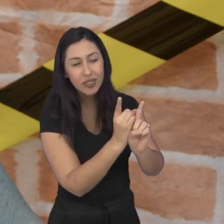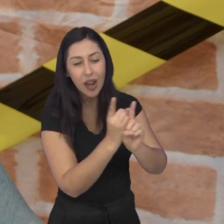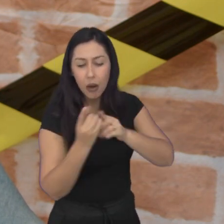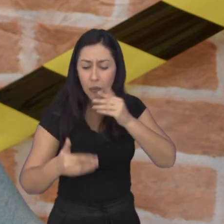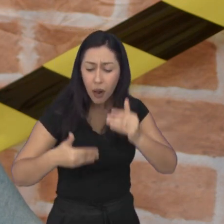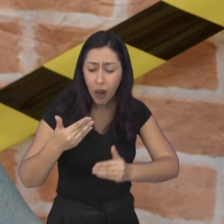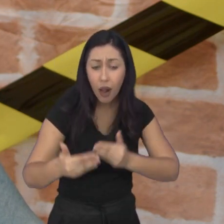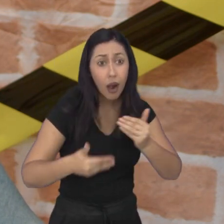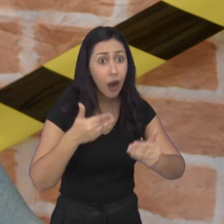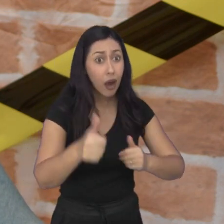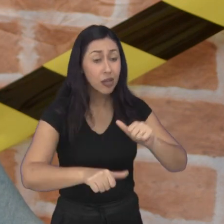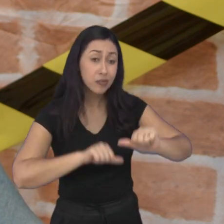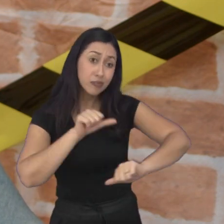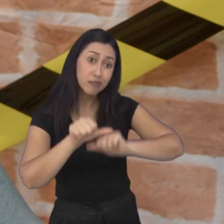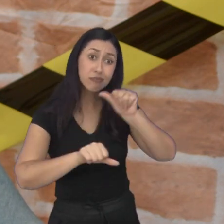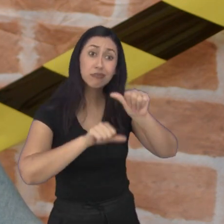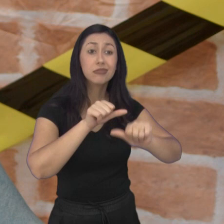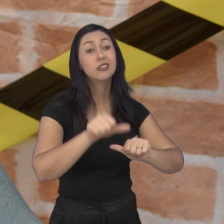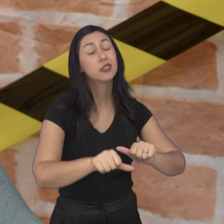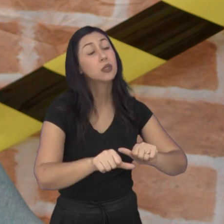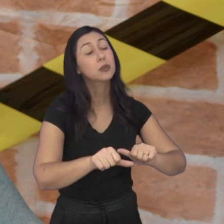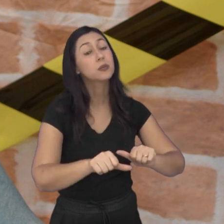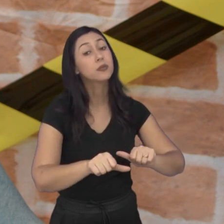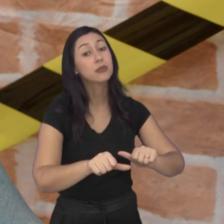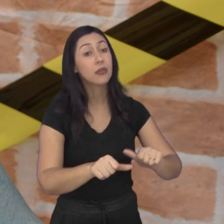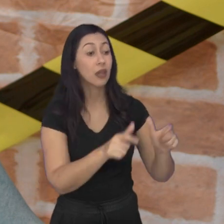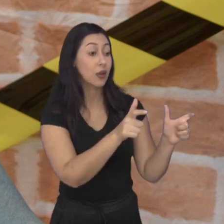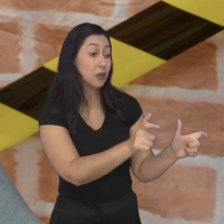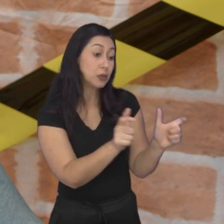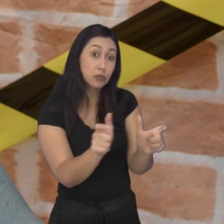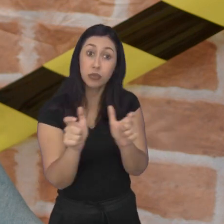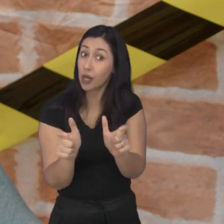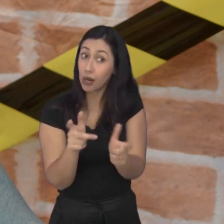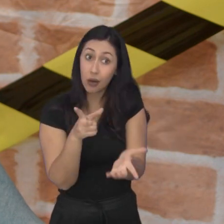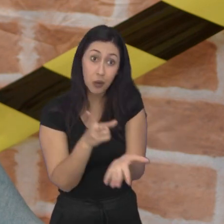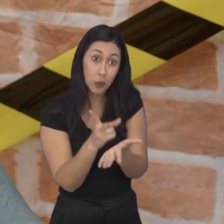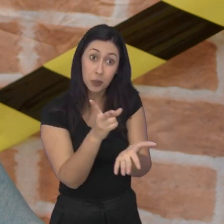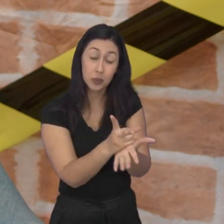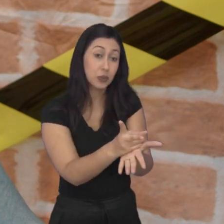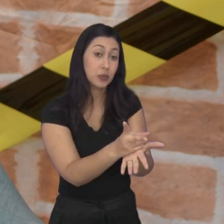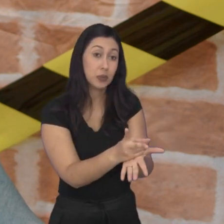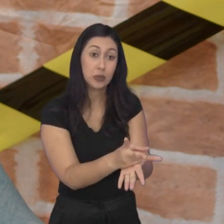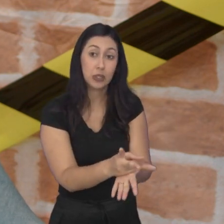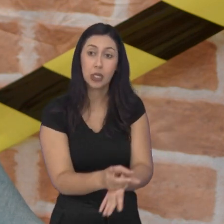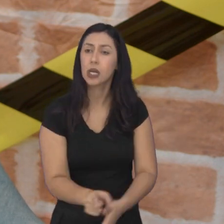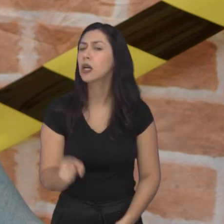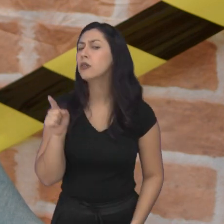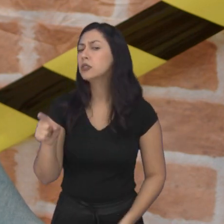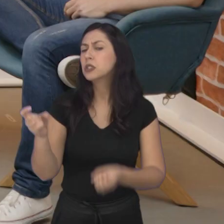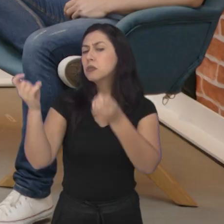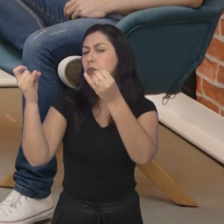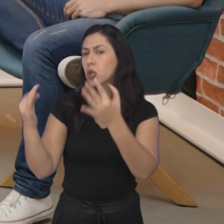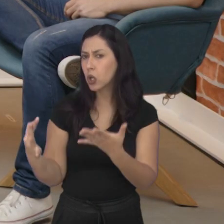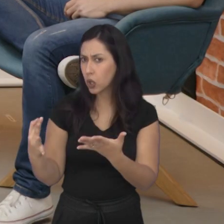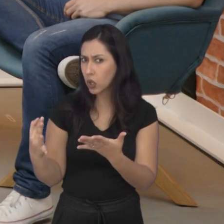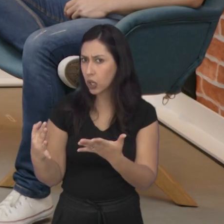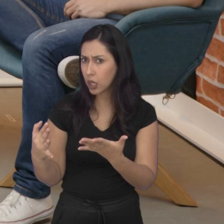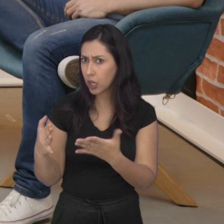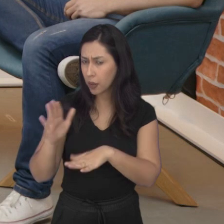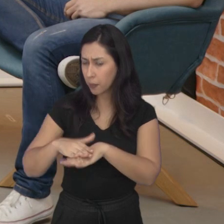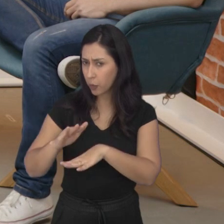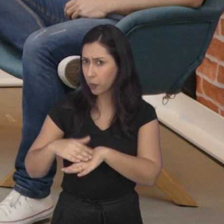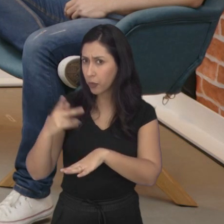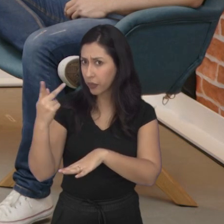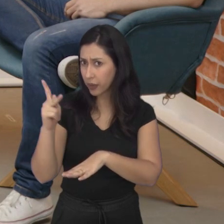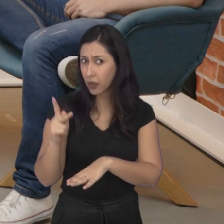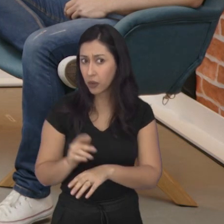coisas agora depois que a vida segue seus caminhos. E os lugares continuam lá, ainda Esse texto que você acabou de passar é tua